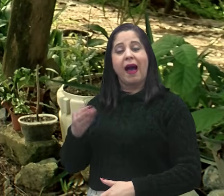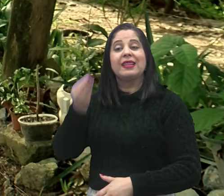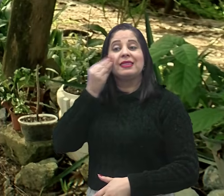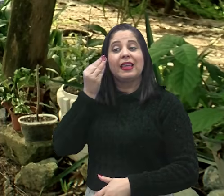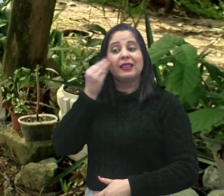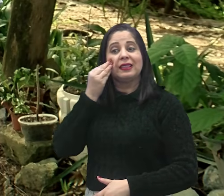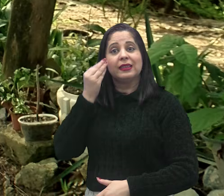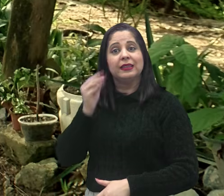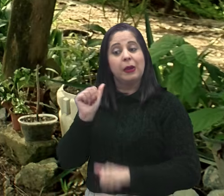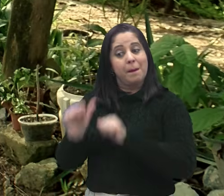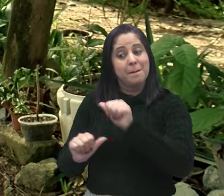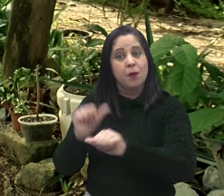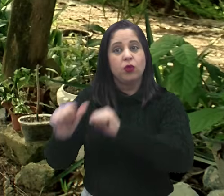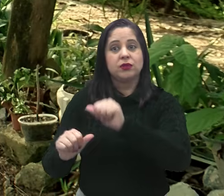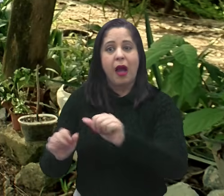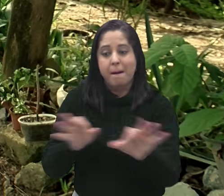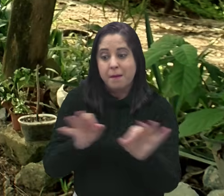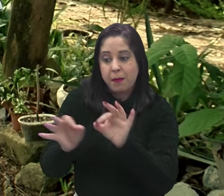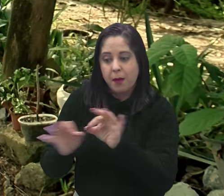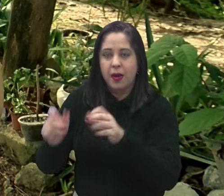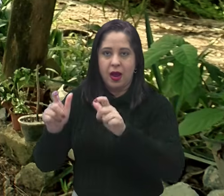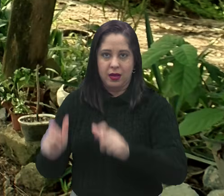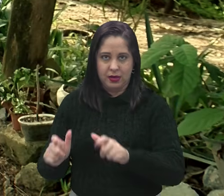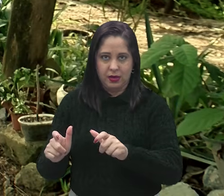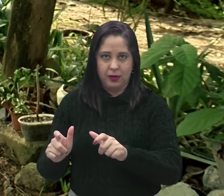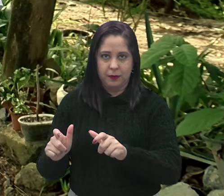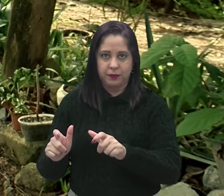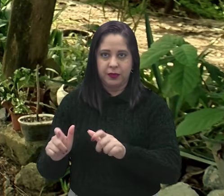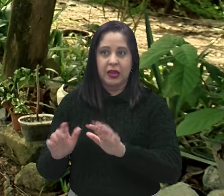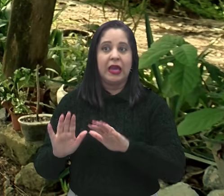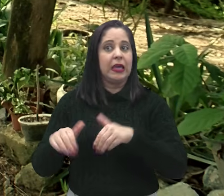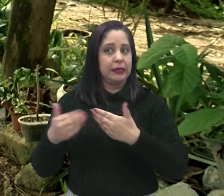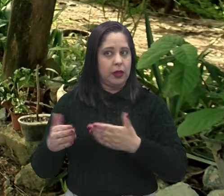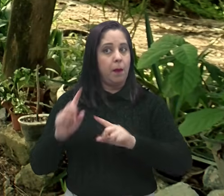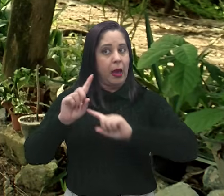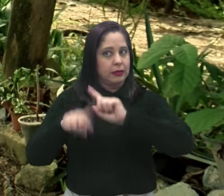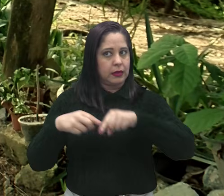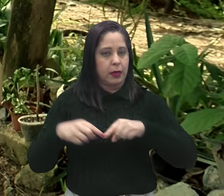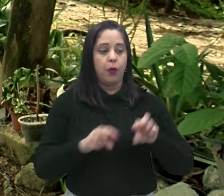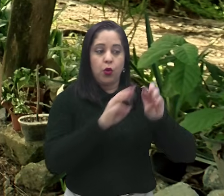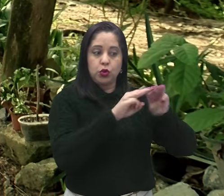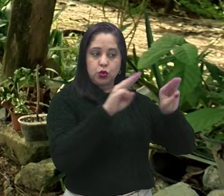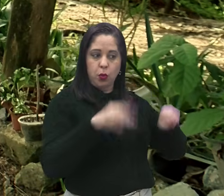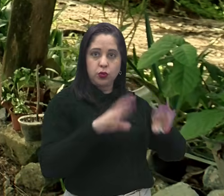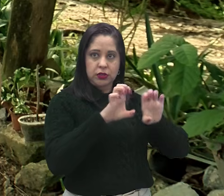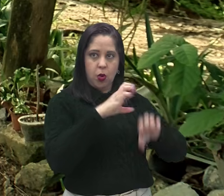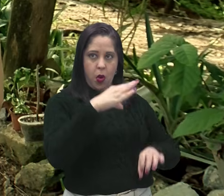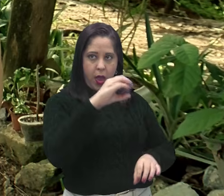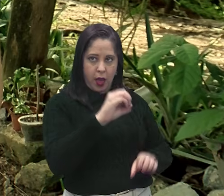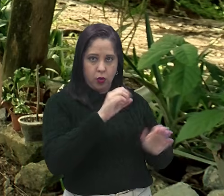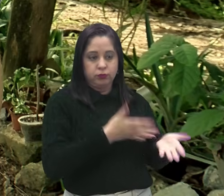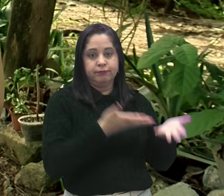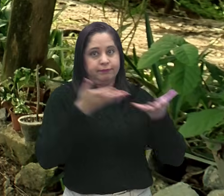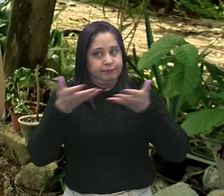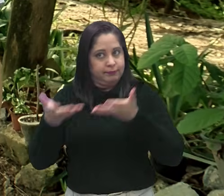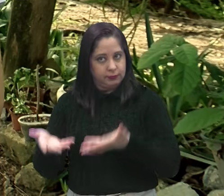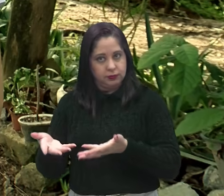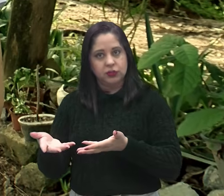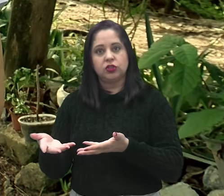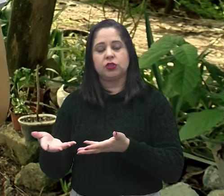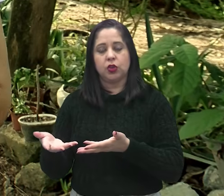chegou, que a gente fazia as nossas reuniões, então eram reuniões semanais, e nessa